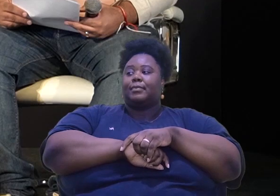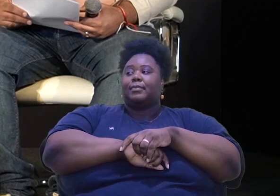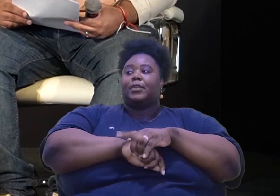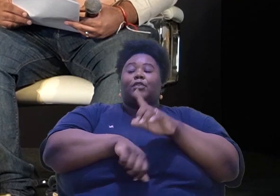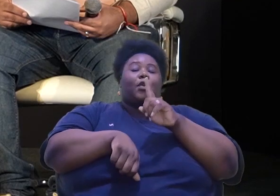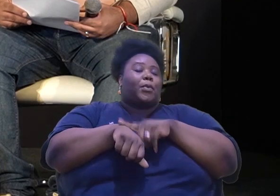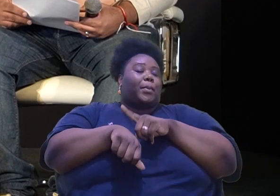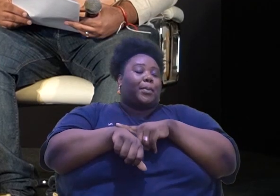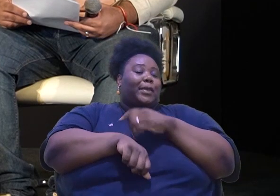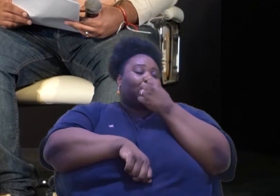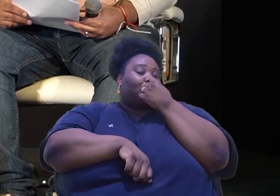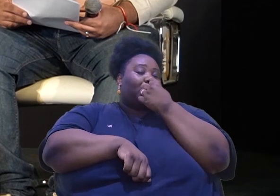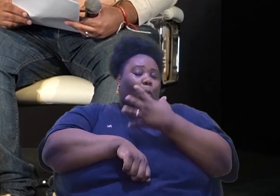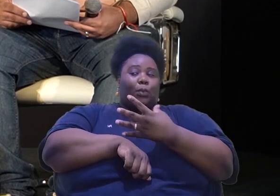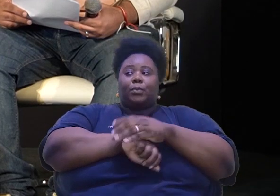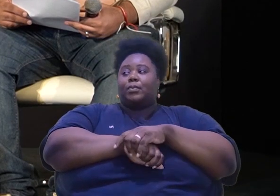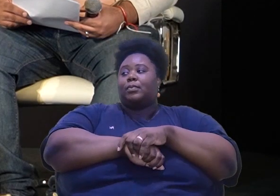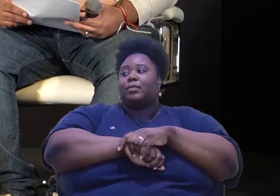foi muito